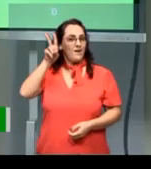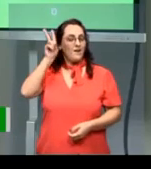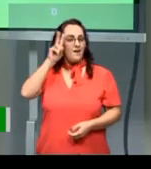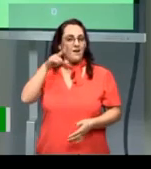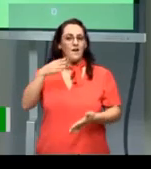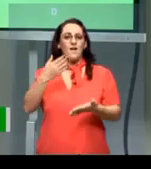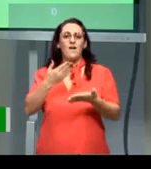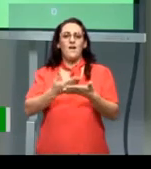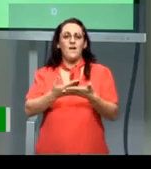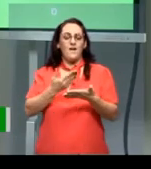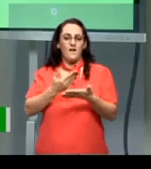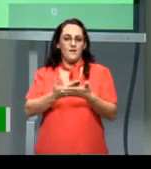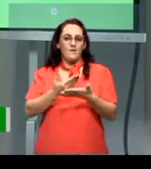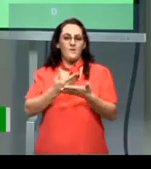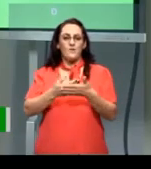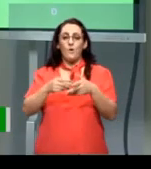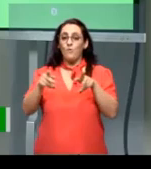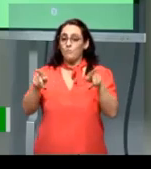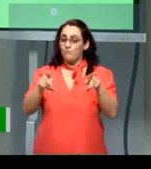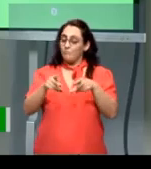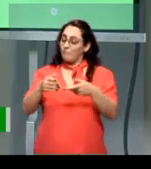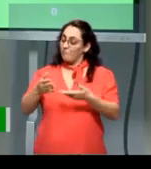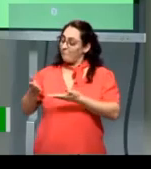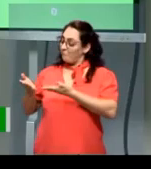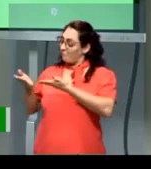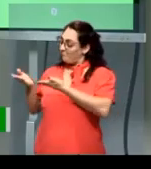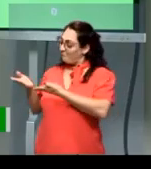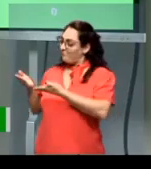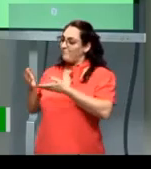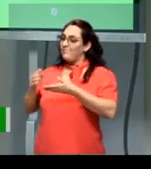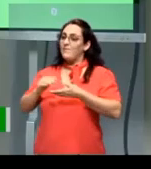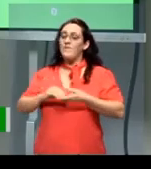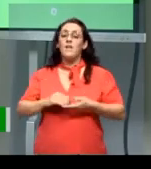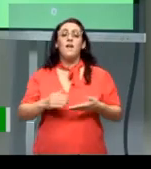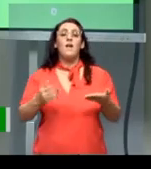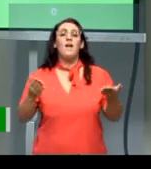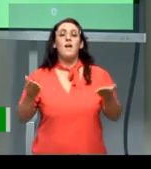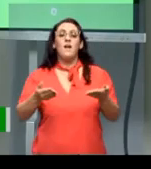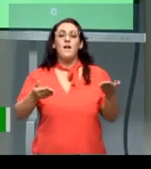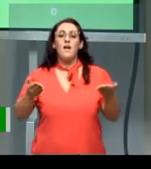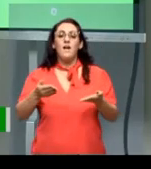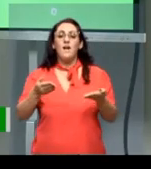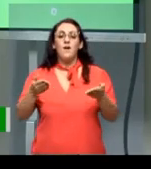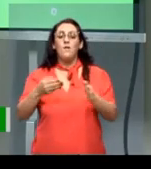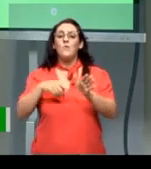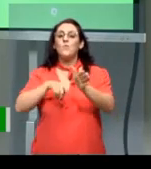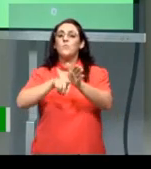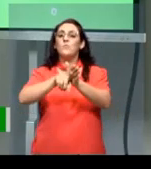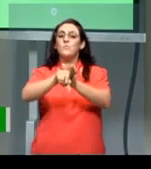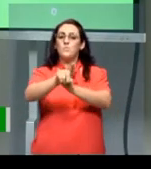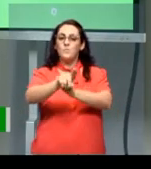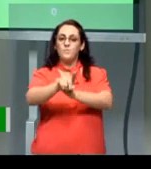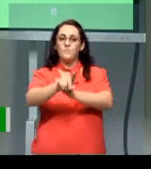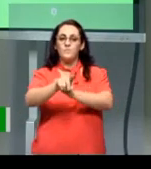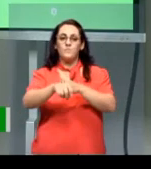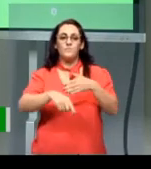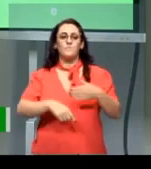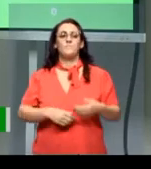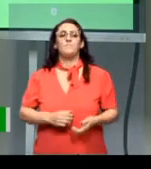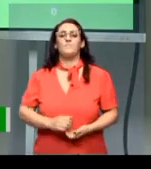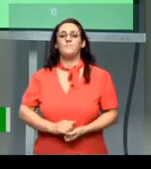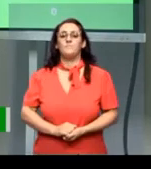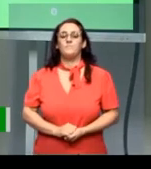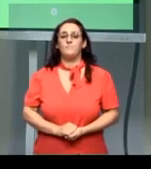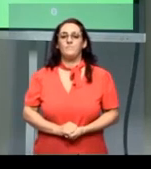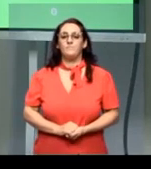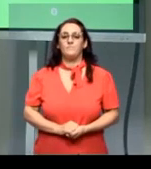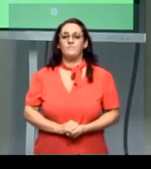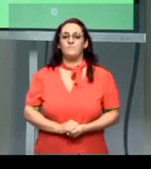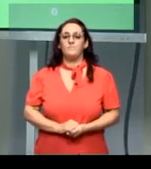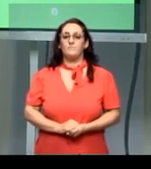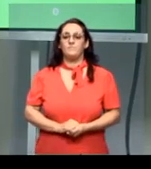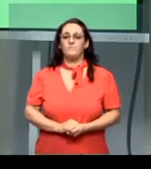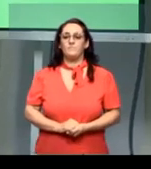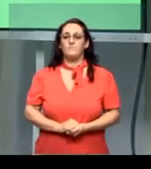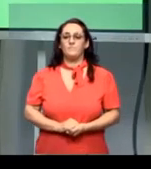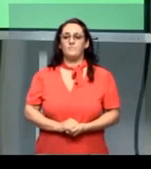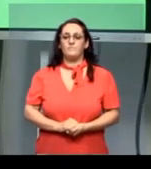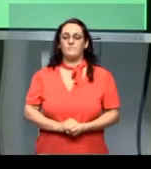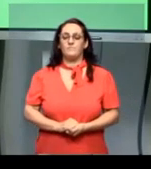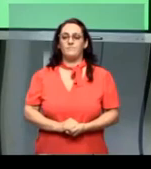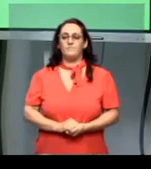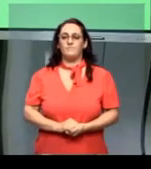aulas do professor Expedito e da professora Eliana, nós vamos passar para as nossas perguntas. Vamos lá?